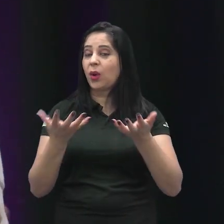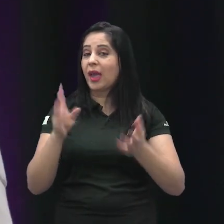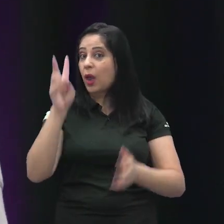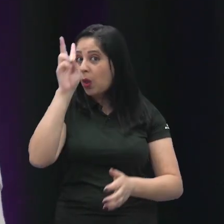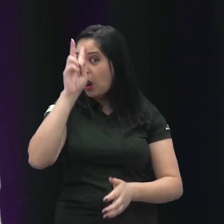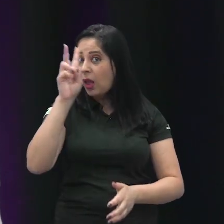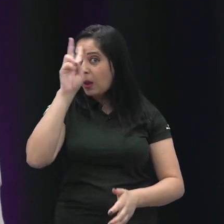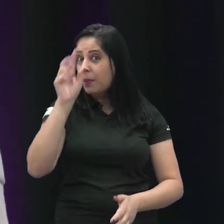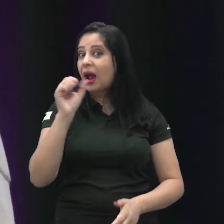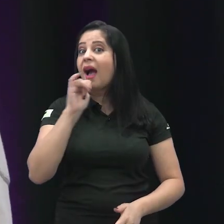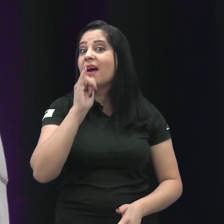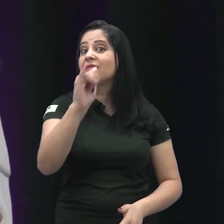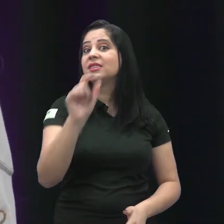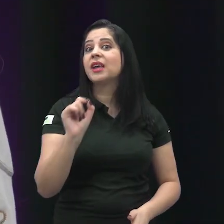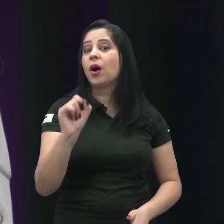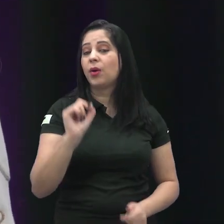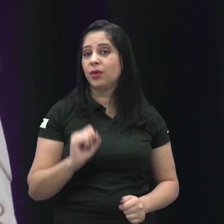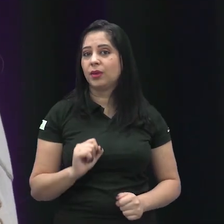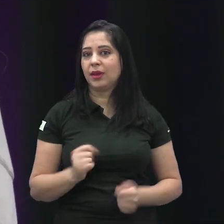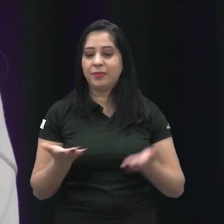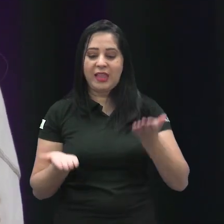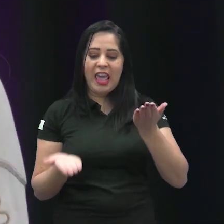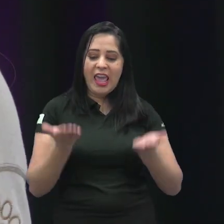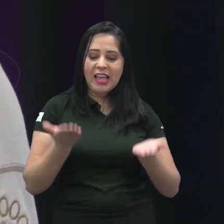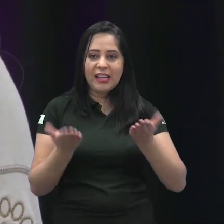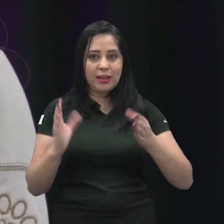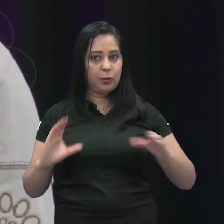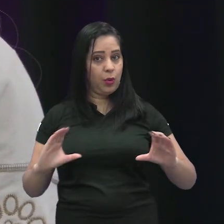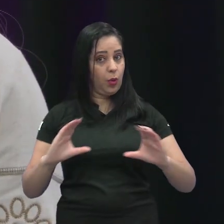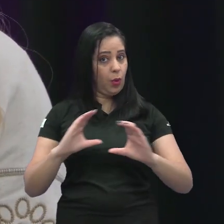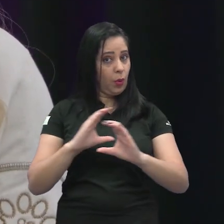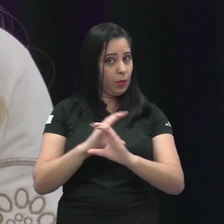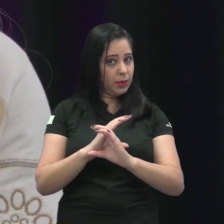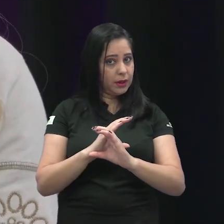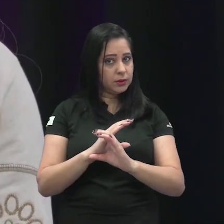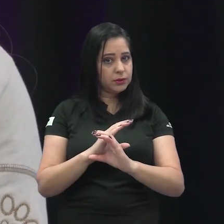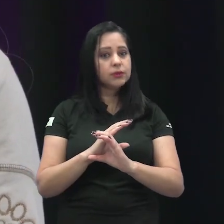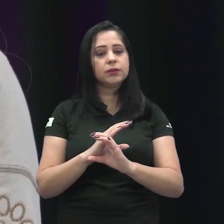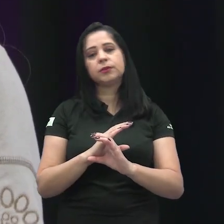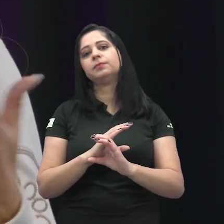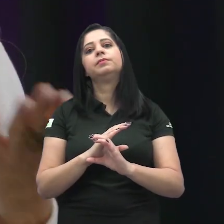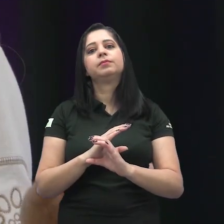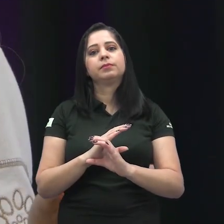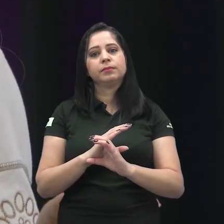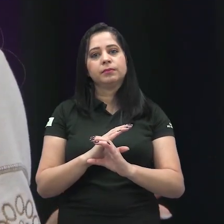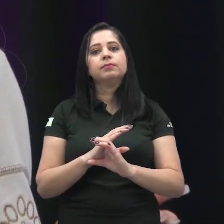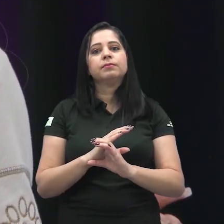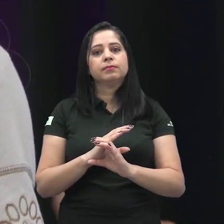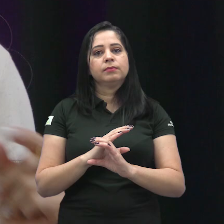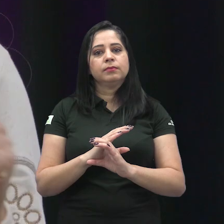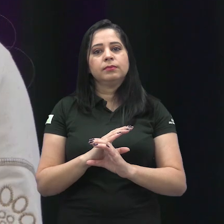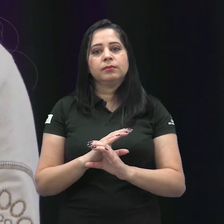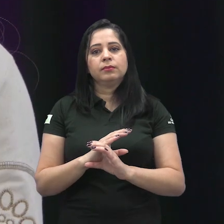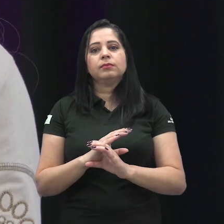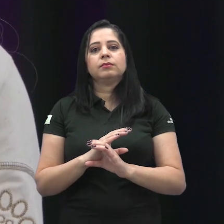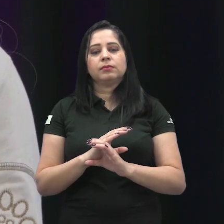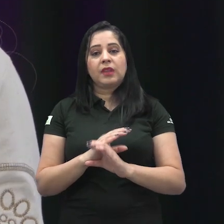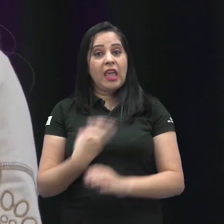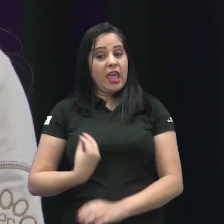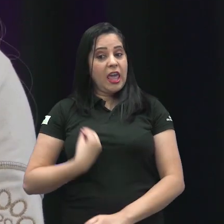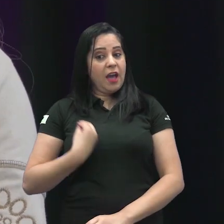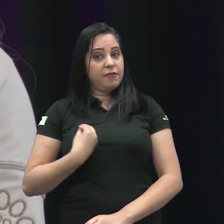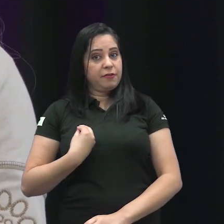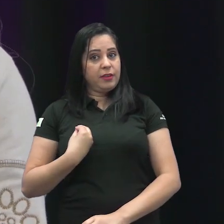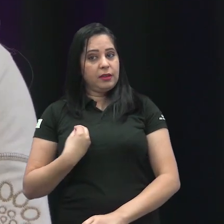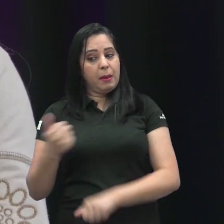antes de dar tchau, quero lembrar você sobre o tema de hoje: equilíbrio integral. Somos convidados a lembrar de que a